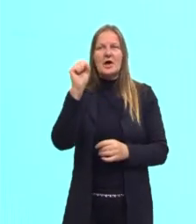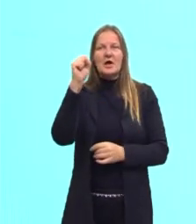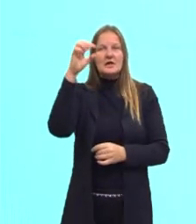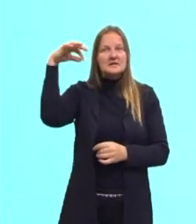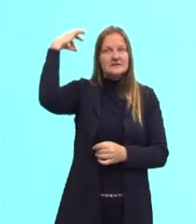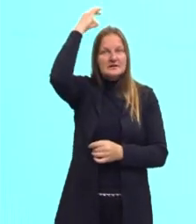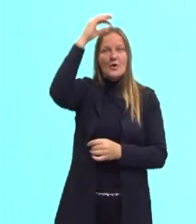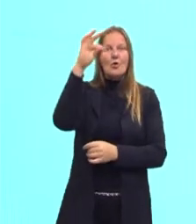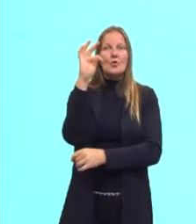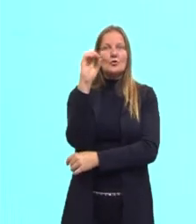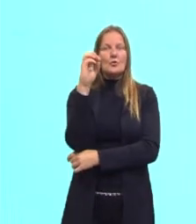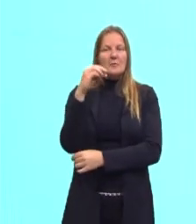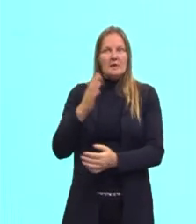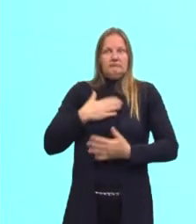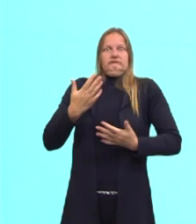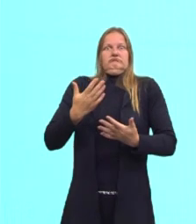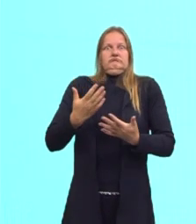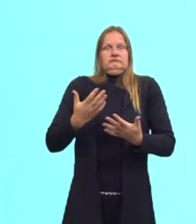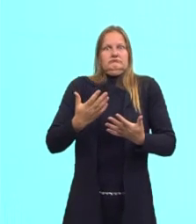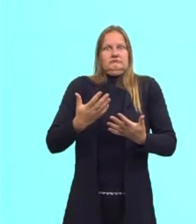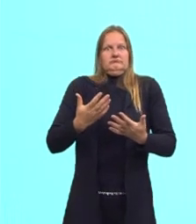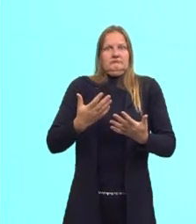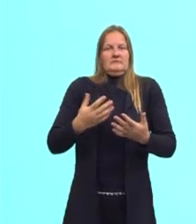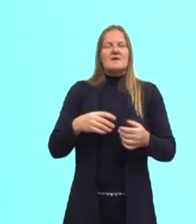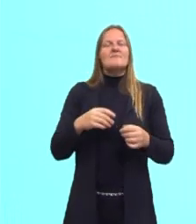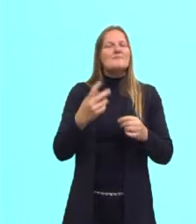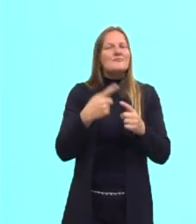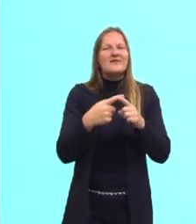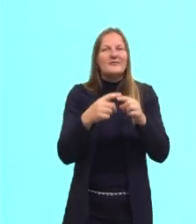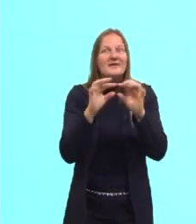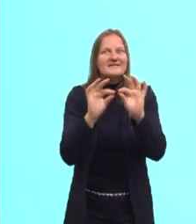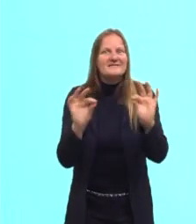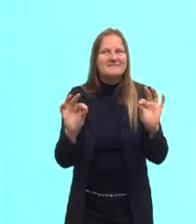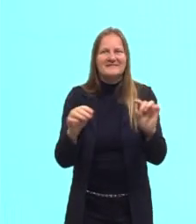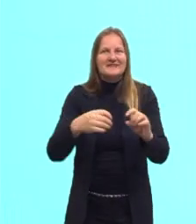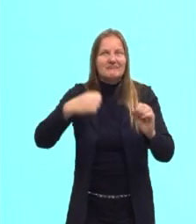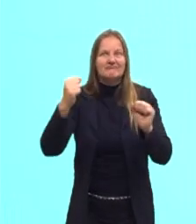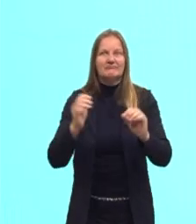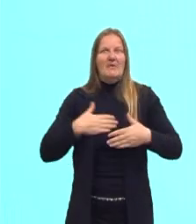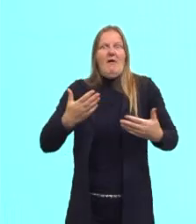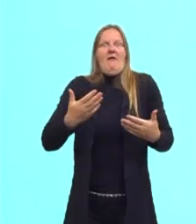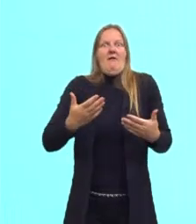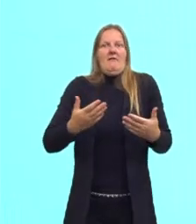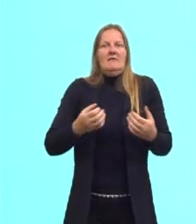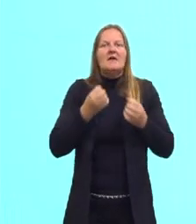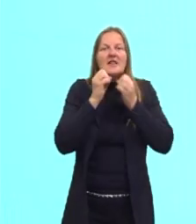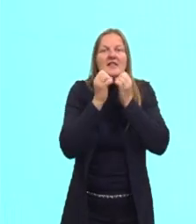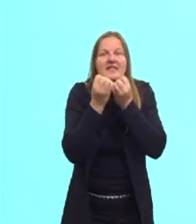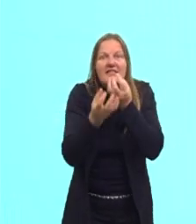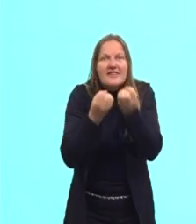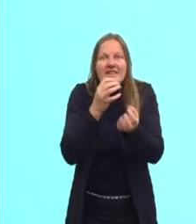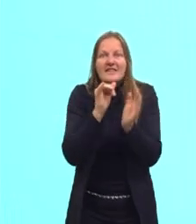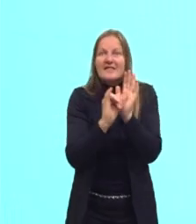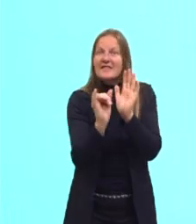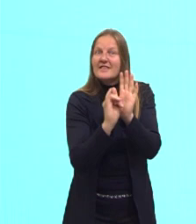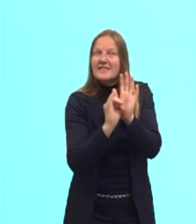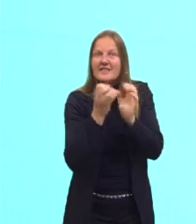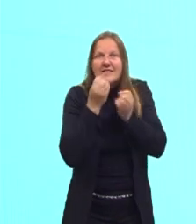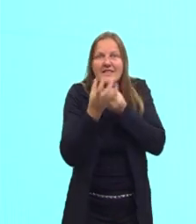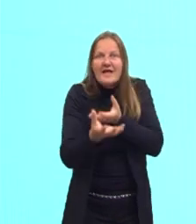então é uma imagem que choca bastante era uma imagem bastante incomum para a época uma maneira de na raiva essa passagem bíblica